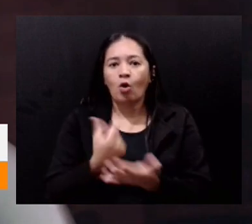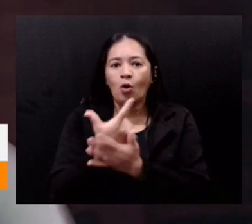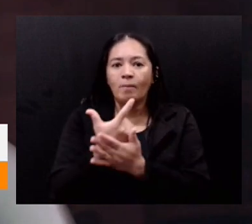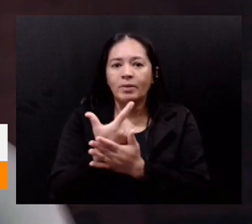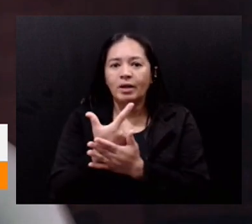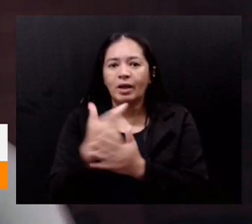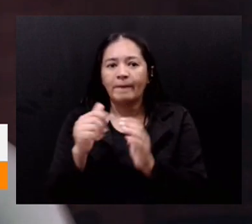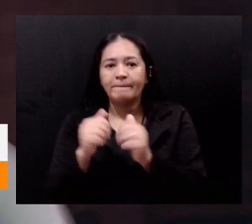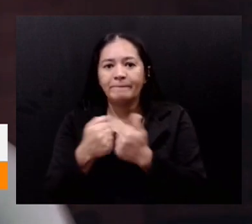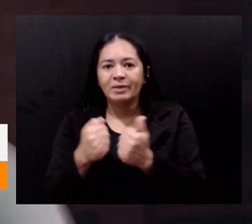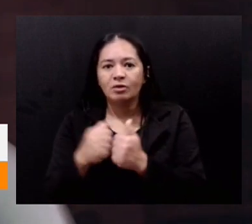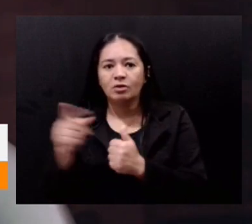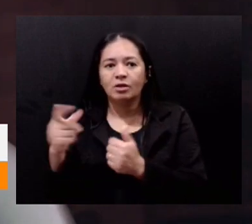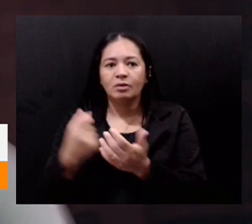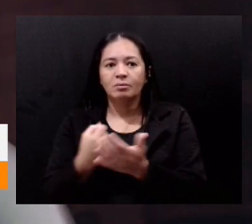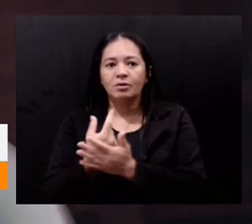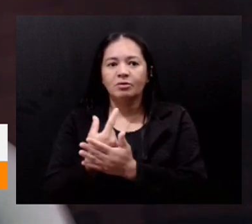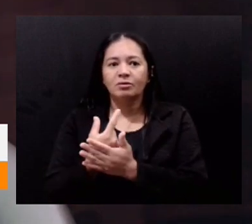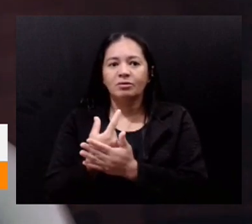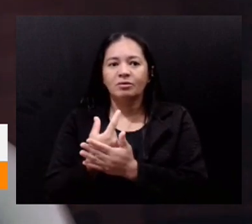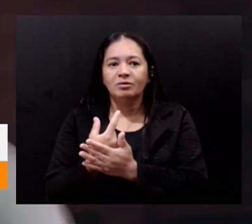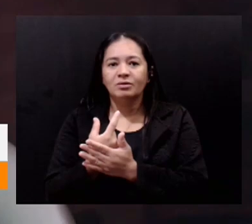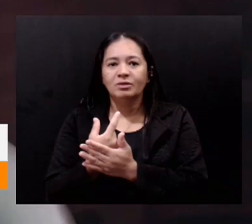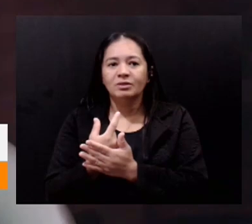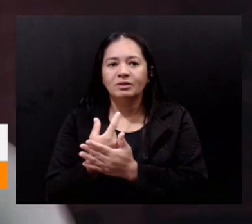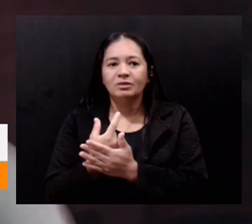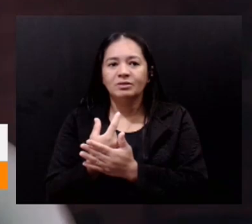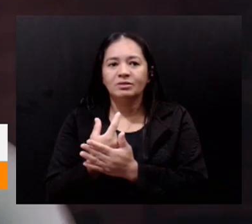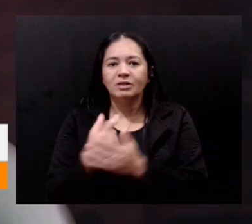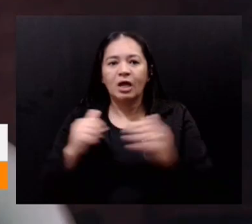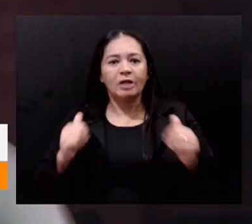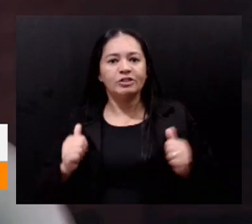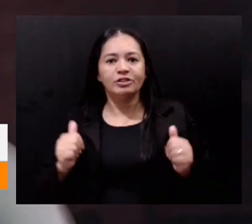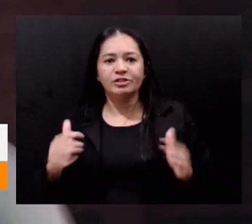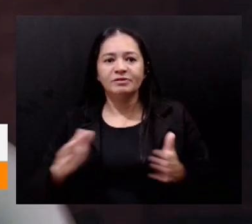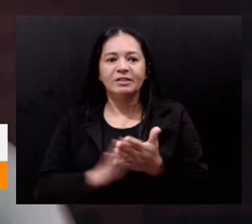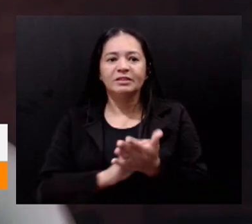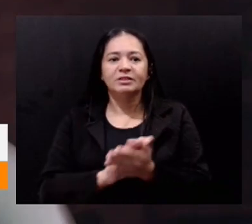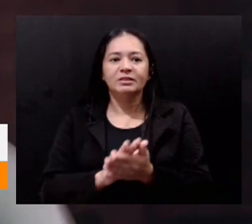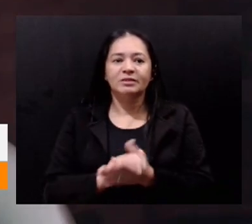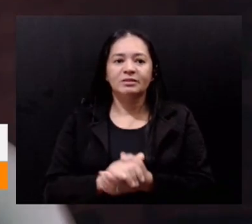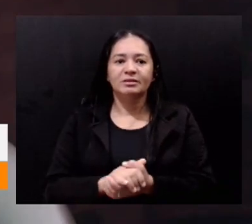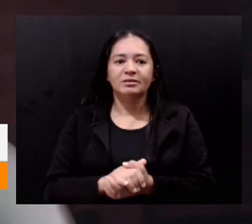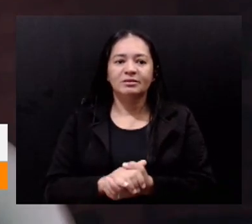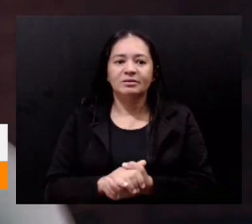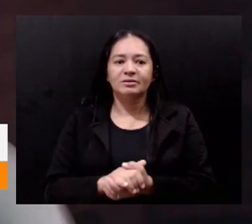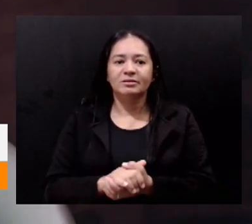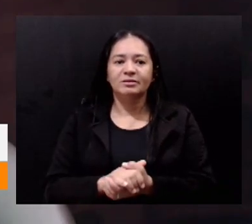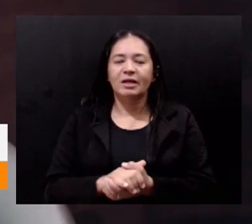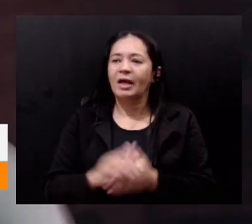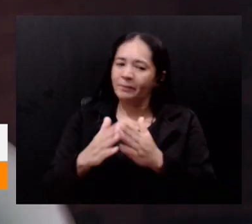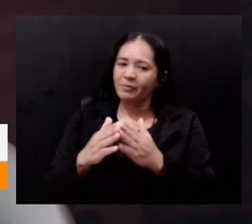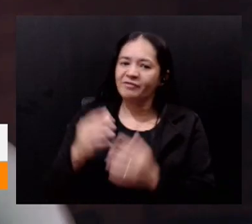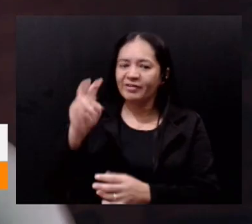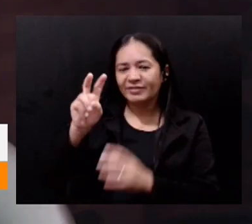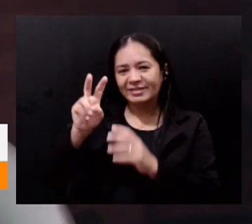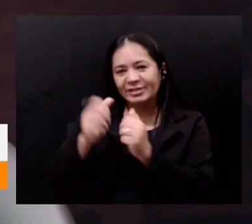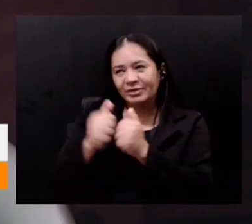atrás. Não vai ter a proatividade de chegar e falar: "Ai, dê 5 pãezinhos para mim, por favor". Não vai